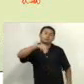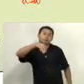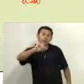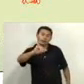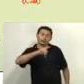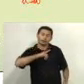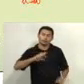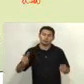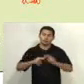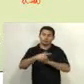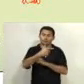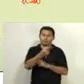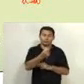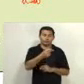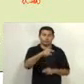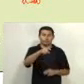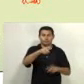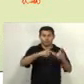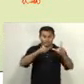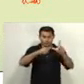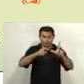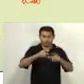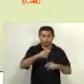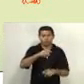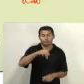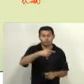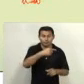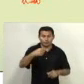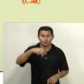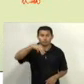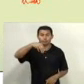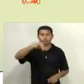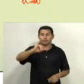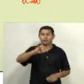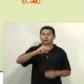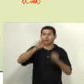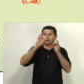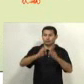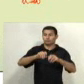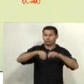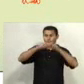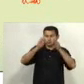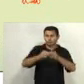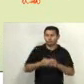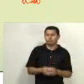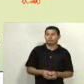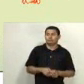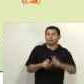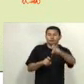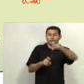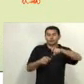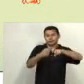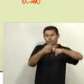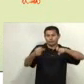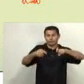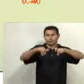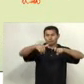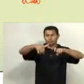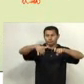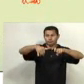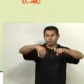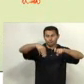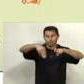tá? Eu tenho o valor de x menos μ, tá? Que é dado justamente pelo cálculo